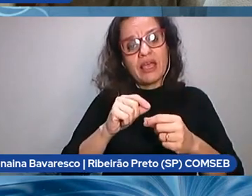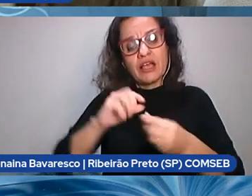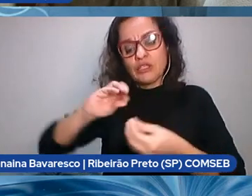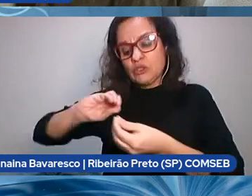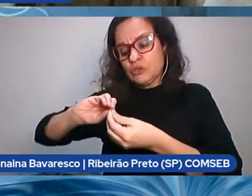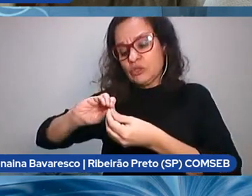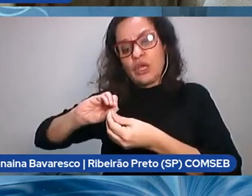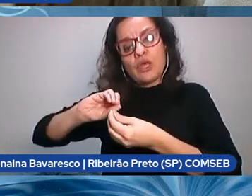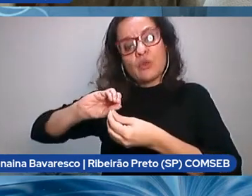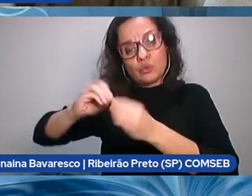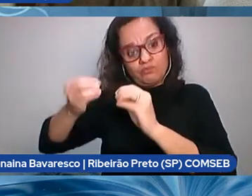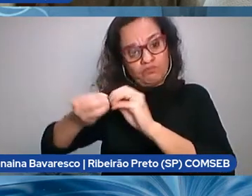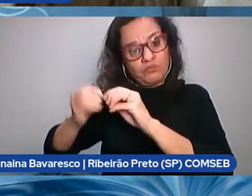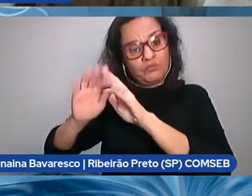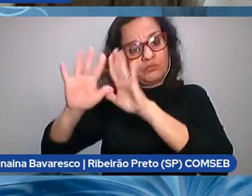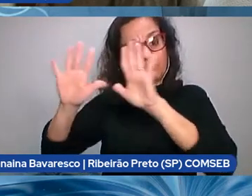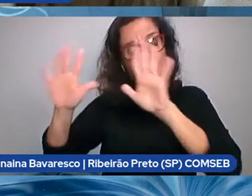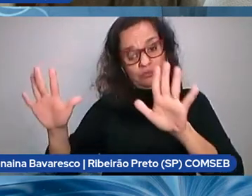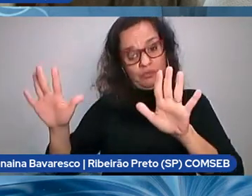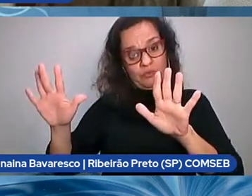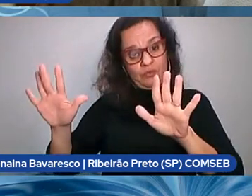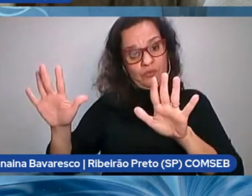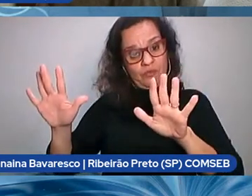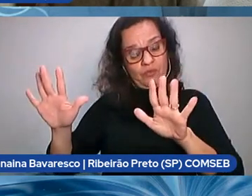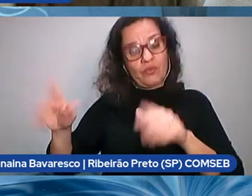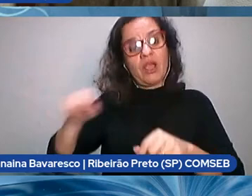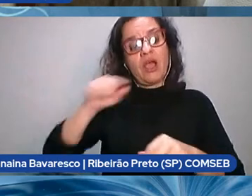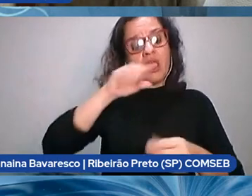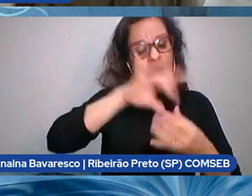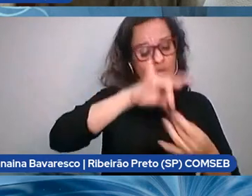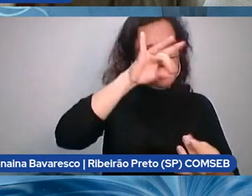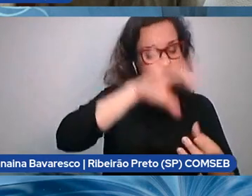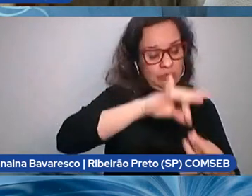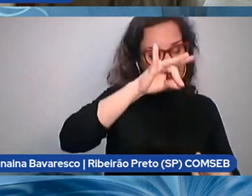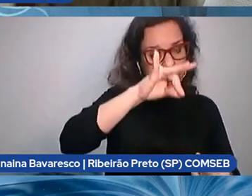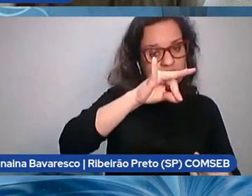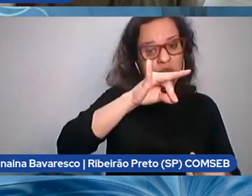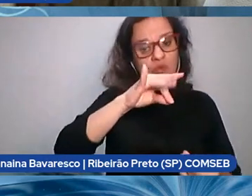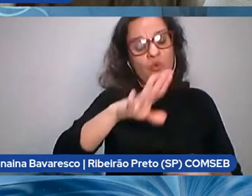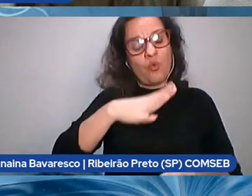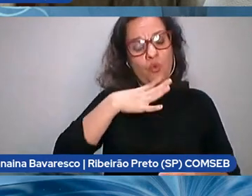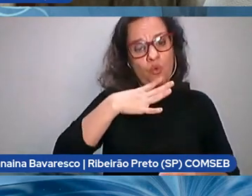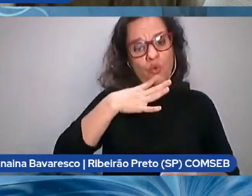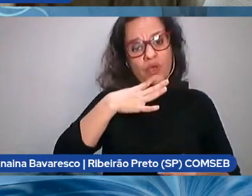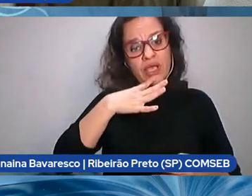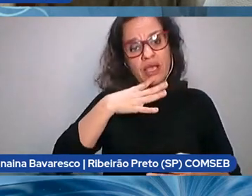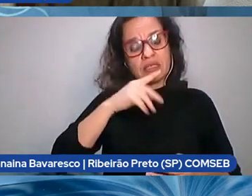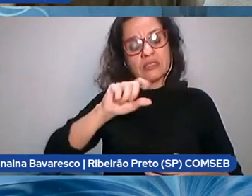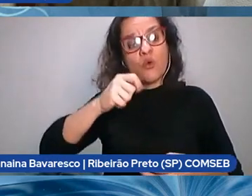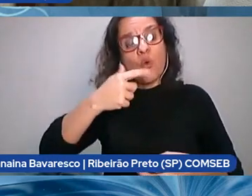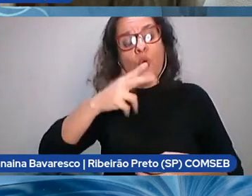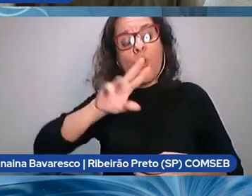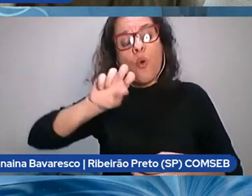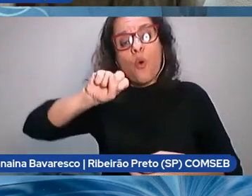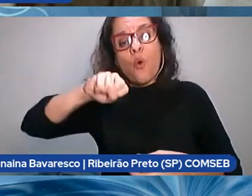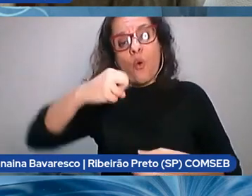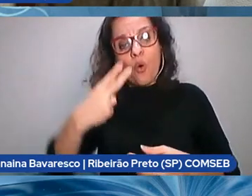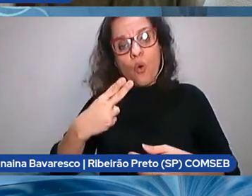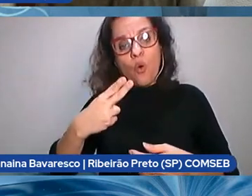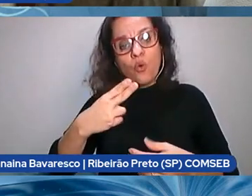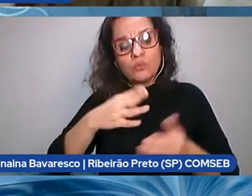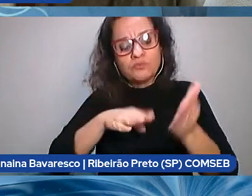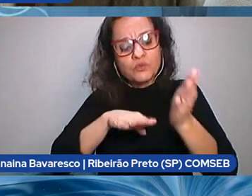material, seja no mundo físico, seja no mundo espiritual que a gente conhece, ou seja nas suas instâncias